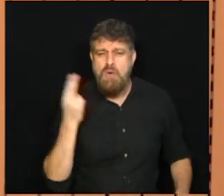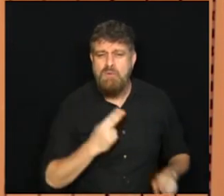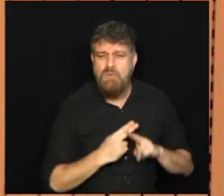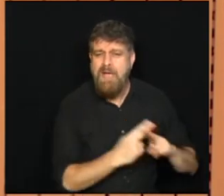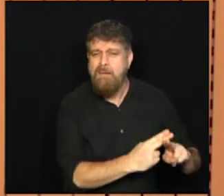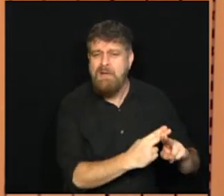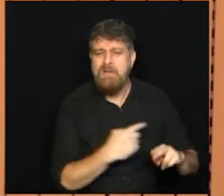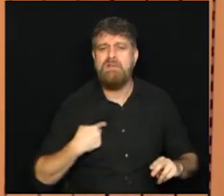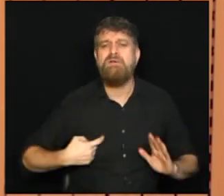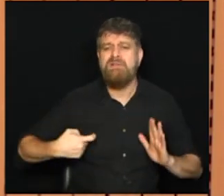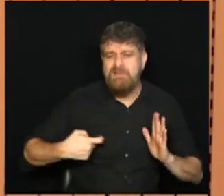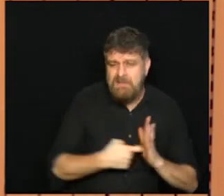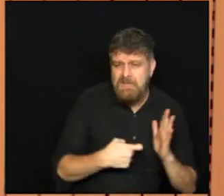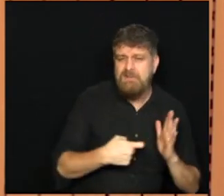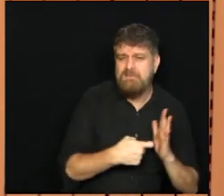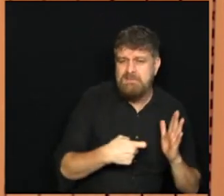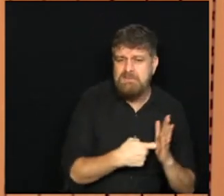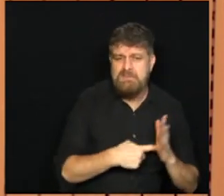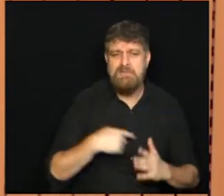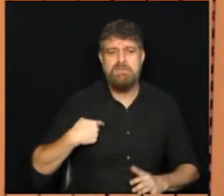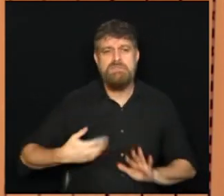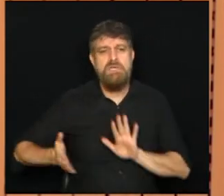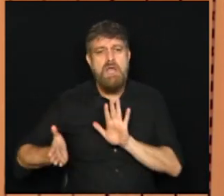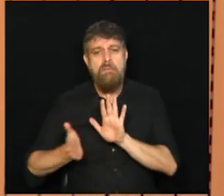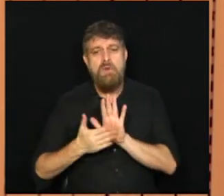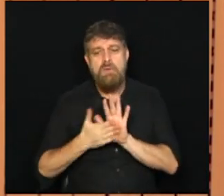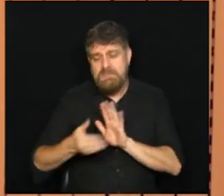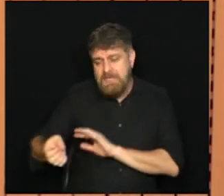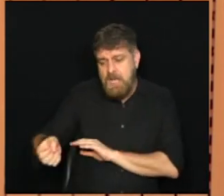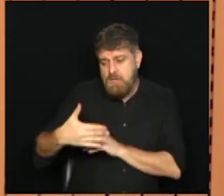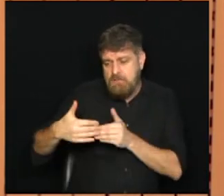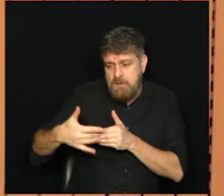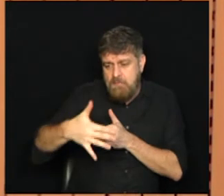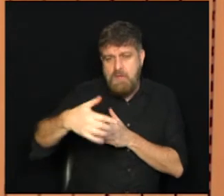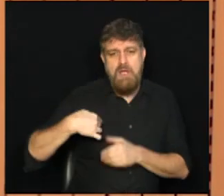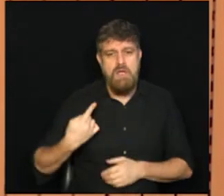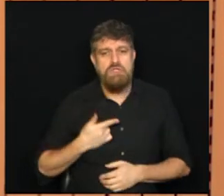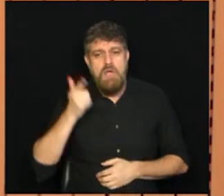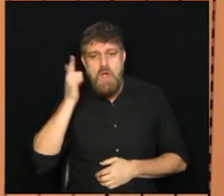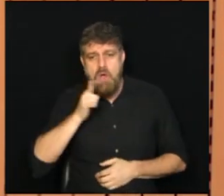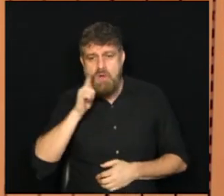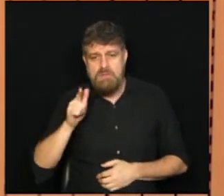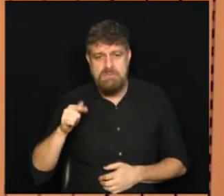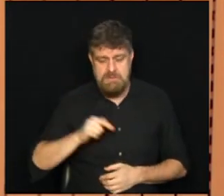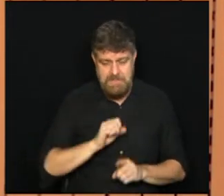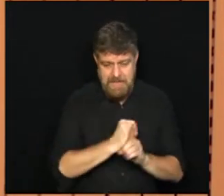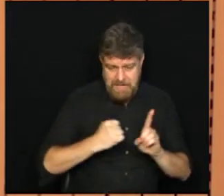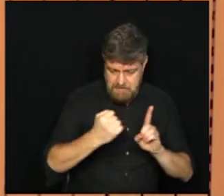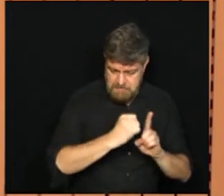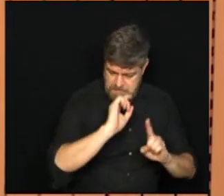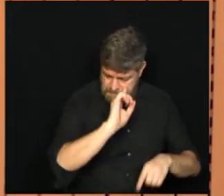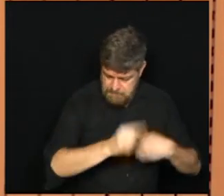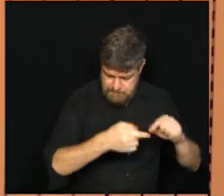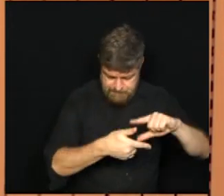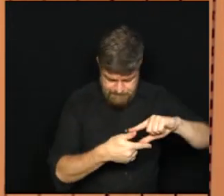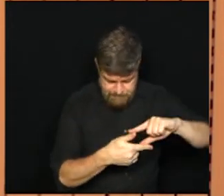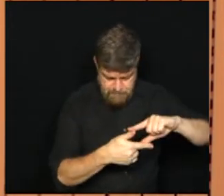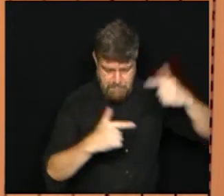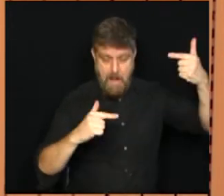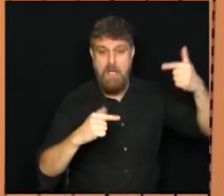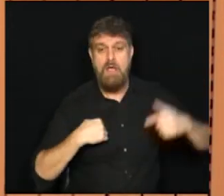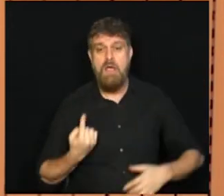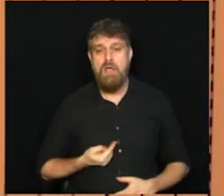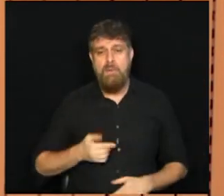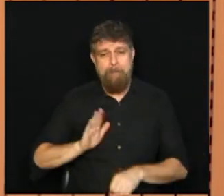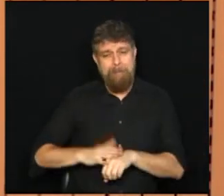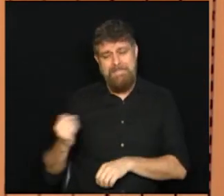gente denuncie, para que a gente pense em novas propostas, para que a gente consiga mudar a nossa sociedade. E o mais importante, que a gente tenha